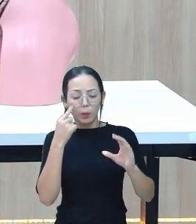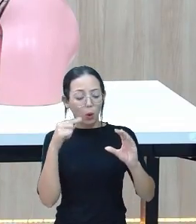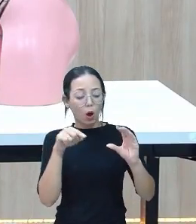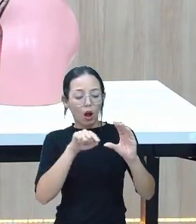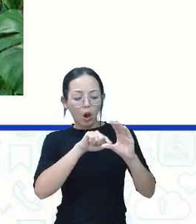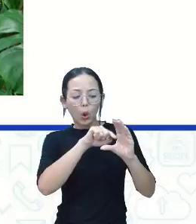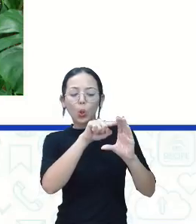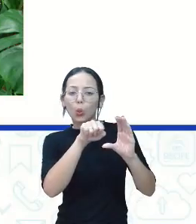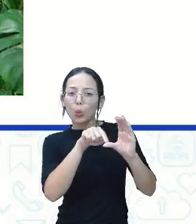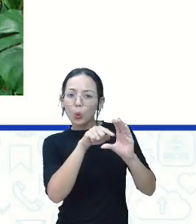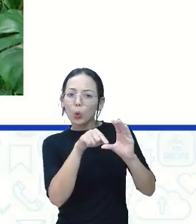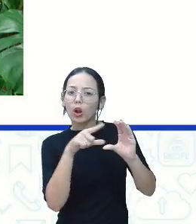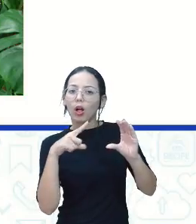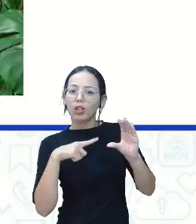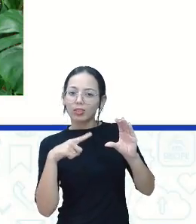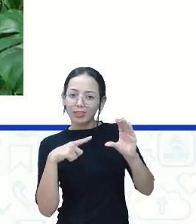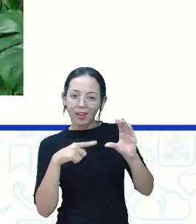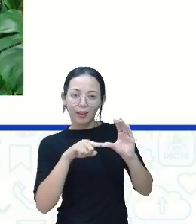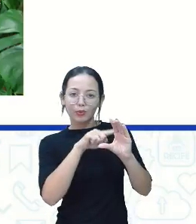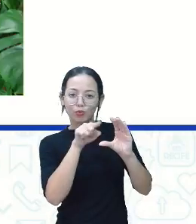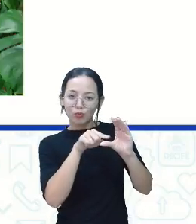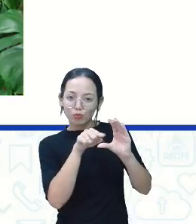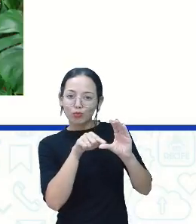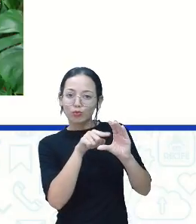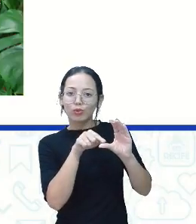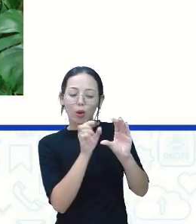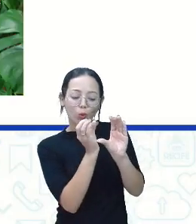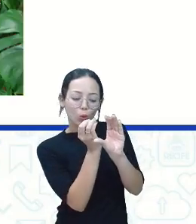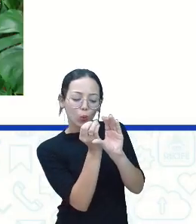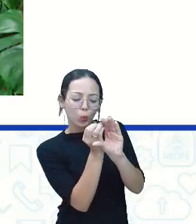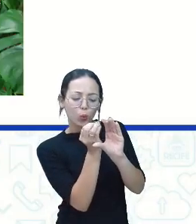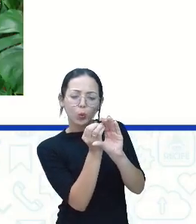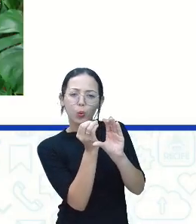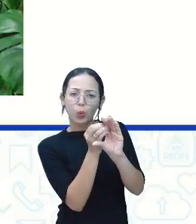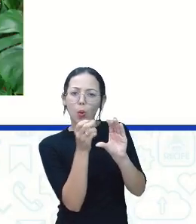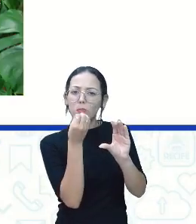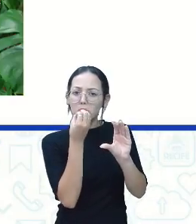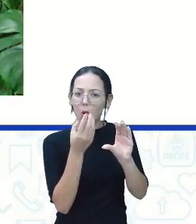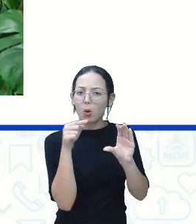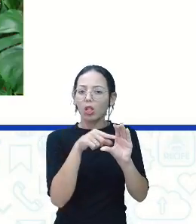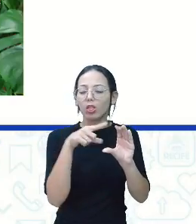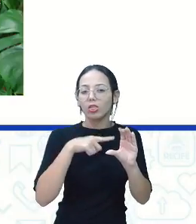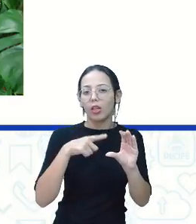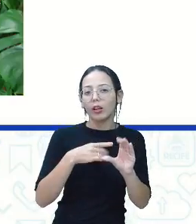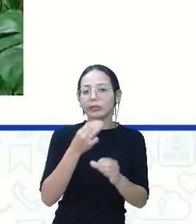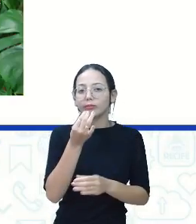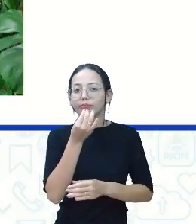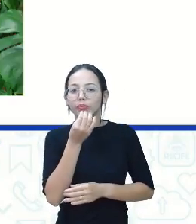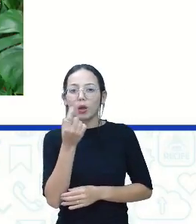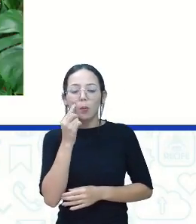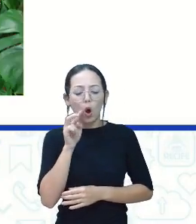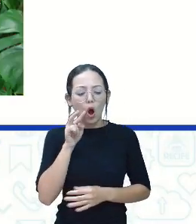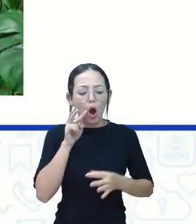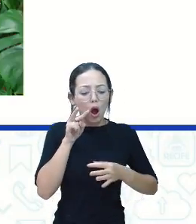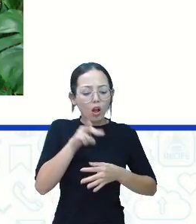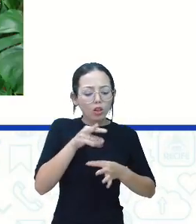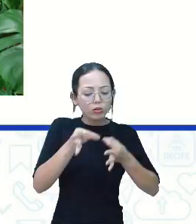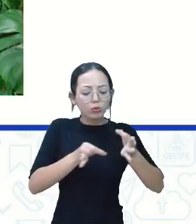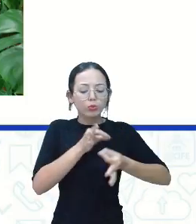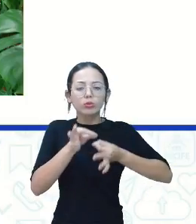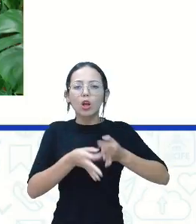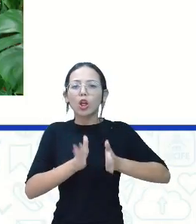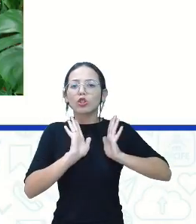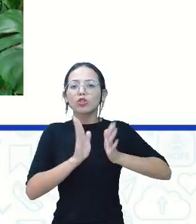Elas apresentam um núcleo verdadeiro, um núcleo bem definido. Você olhando uma célula, você